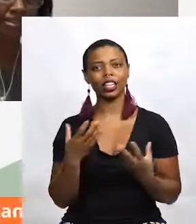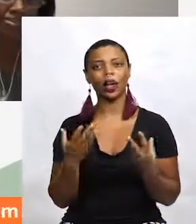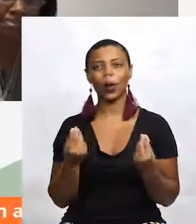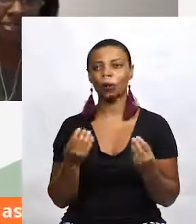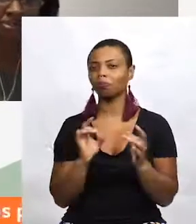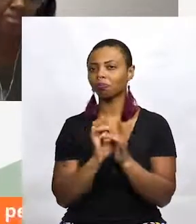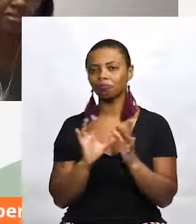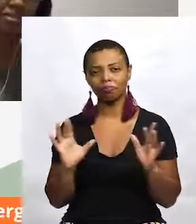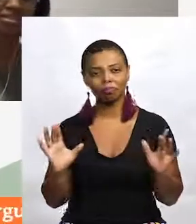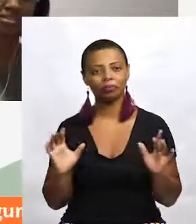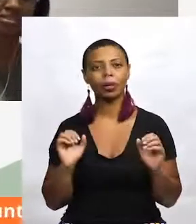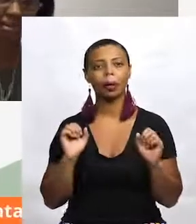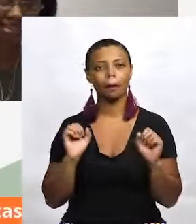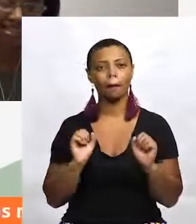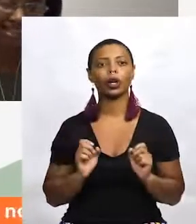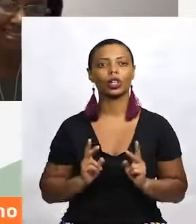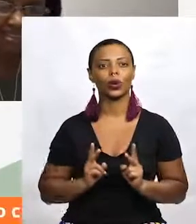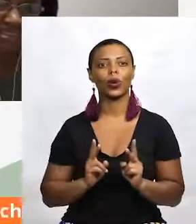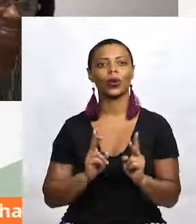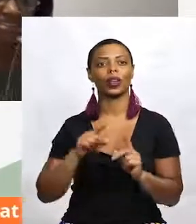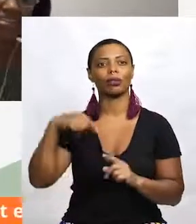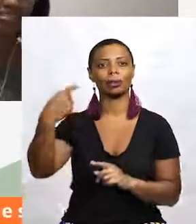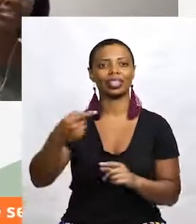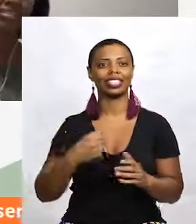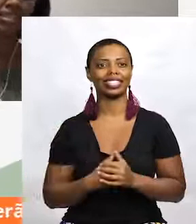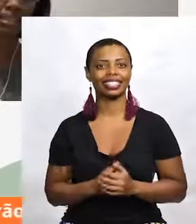disponível para a gente continuar nosso talk. O